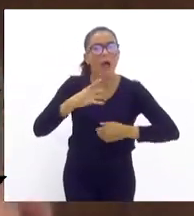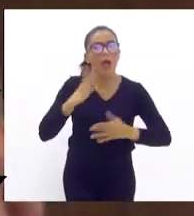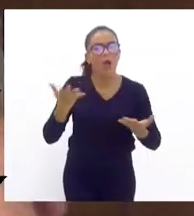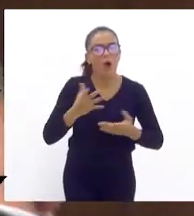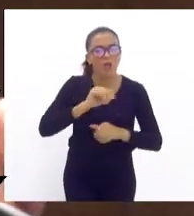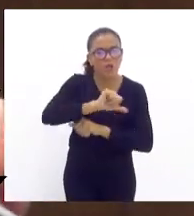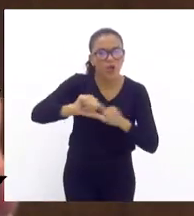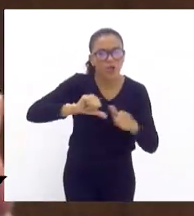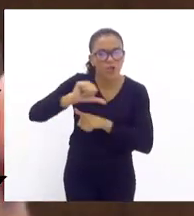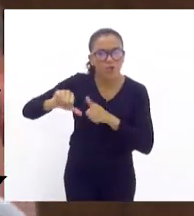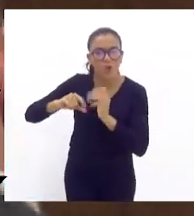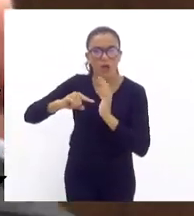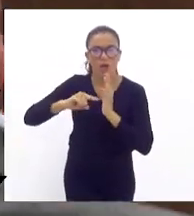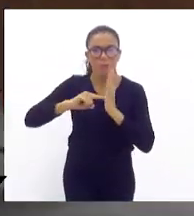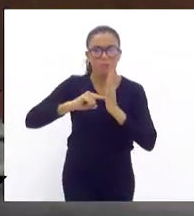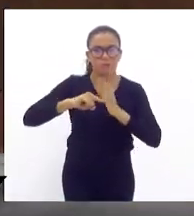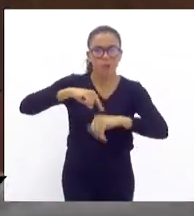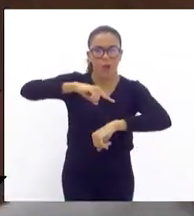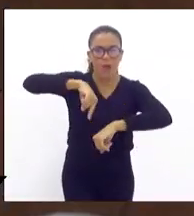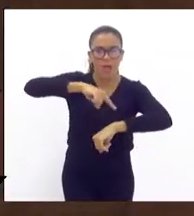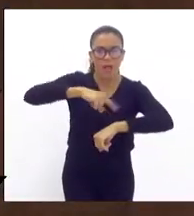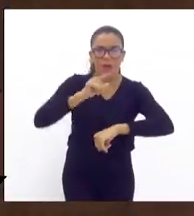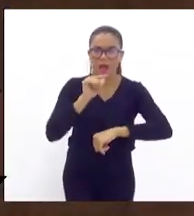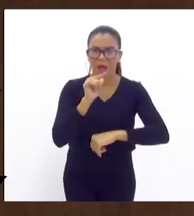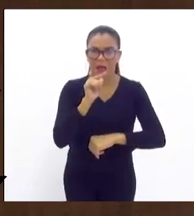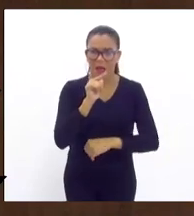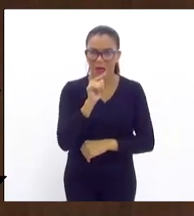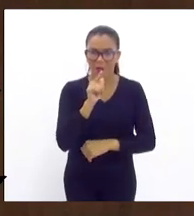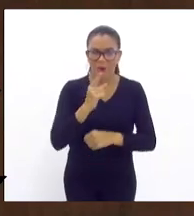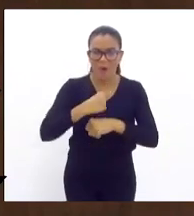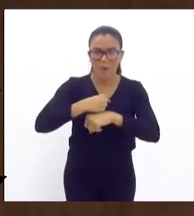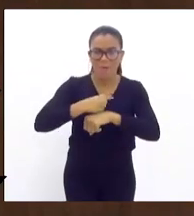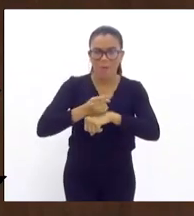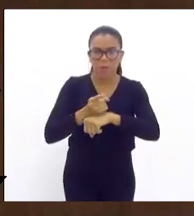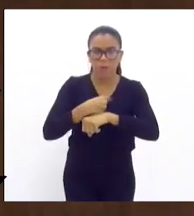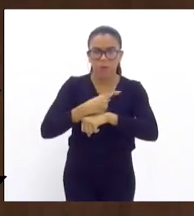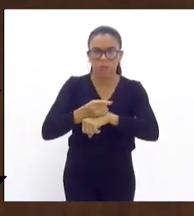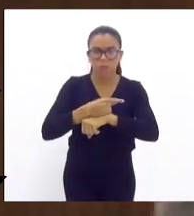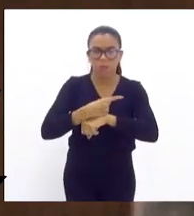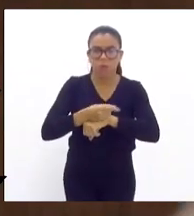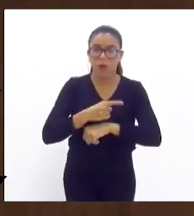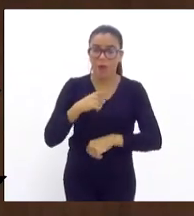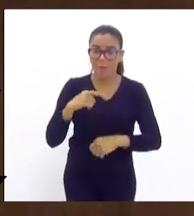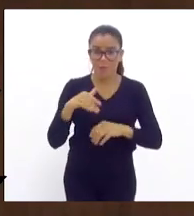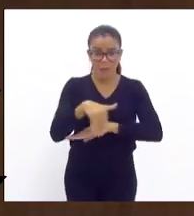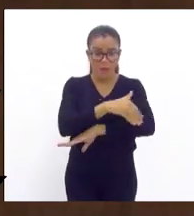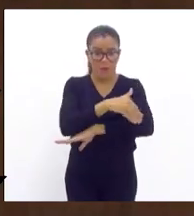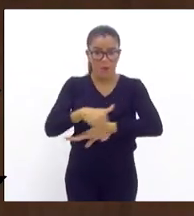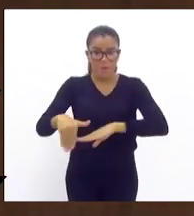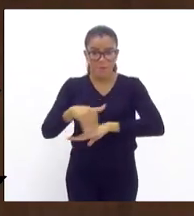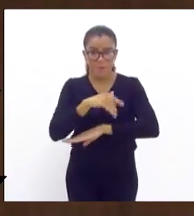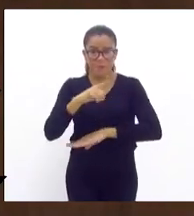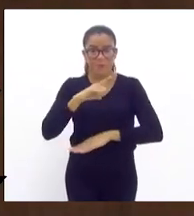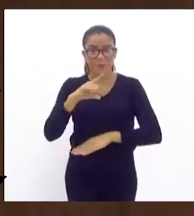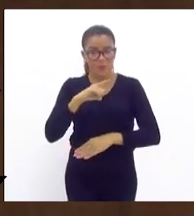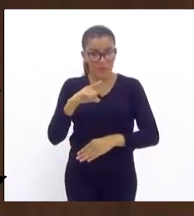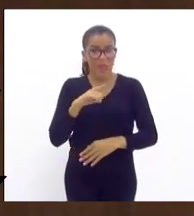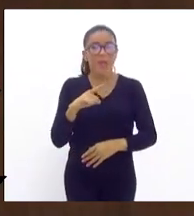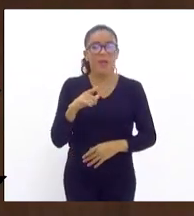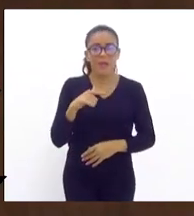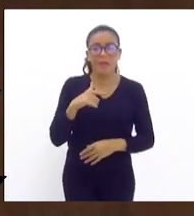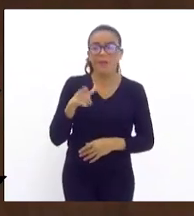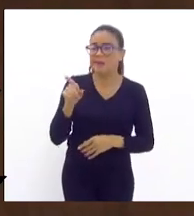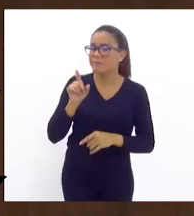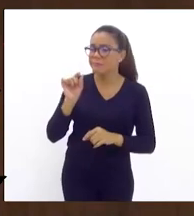rua sem nenhum critério. A minha rua, por exemplo, é uma rua que tem acesso a todos os medidores.